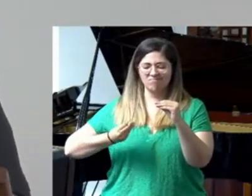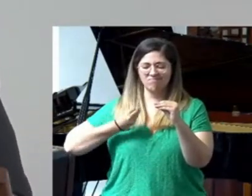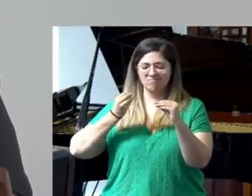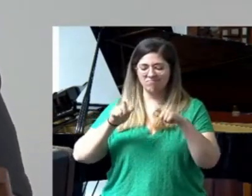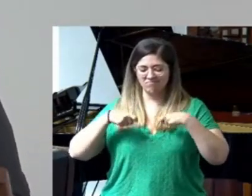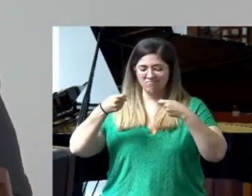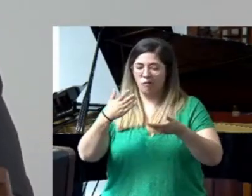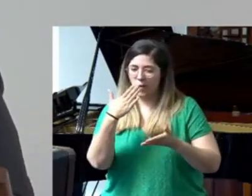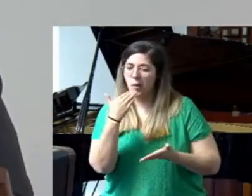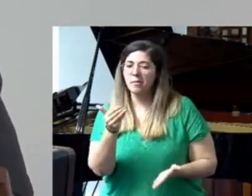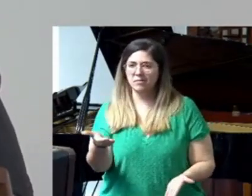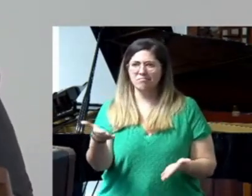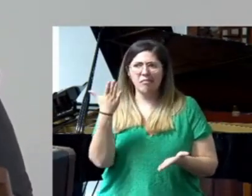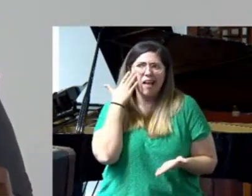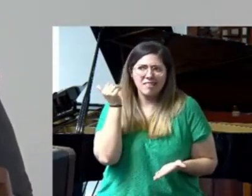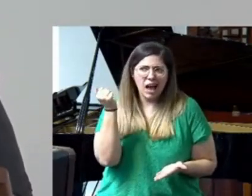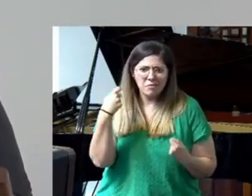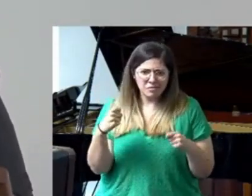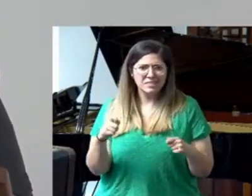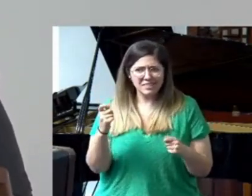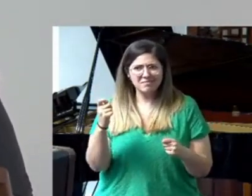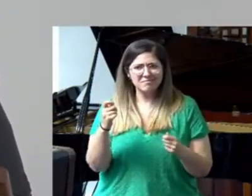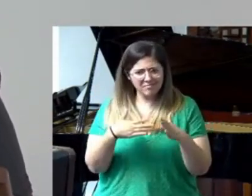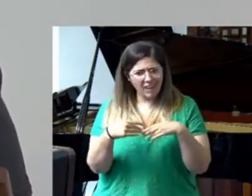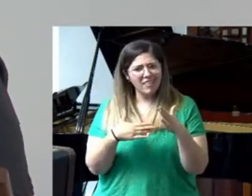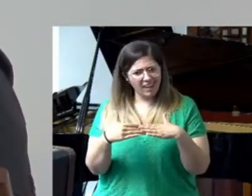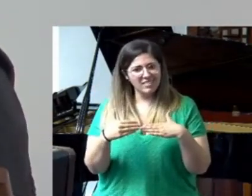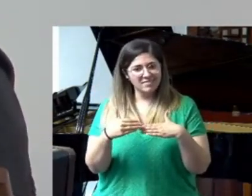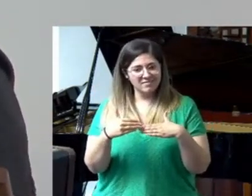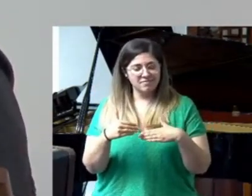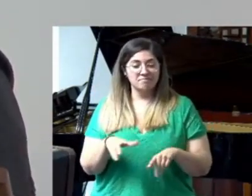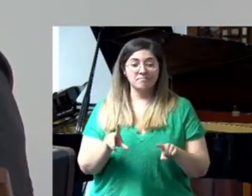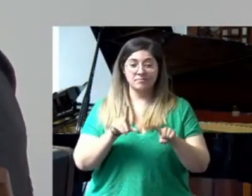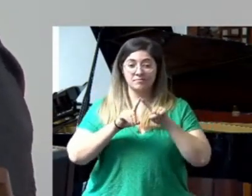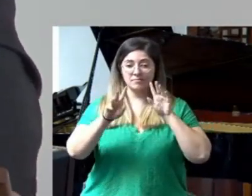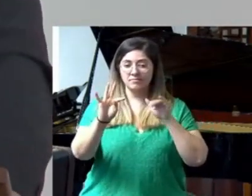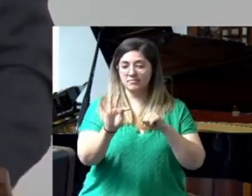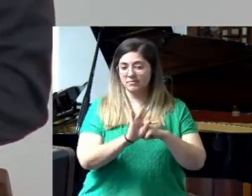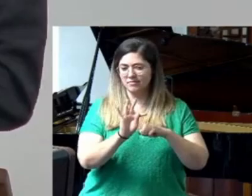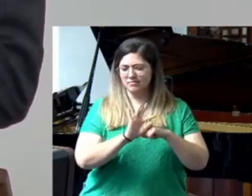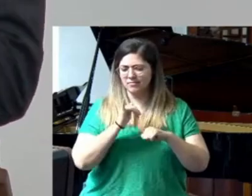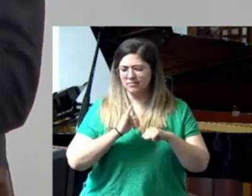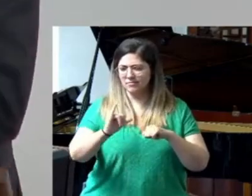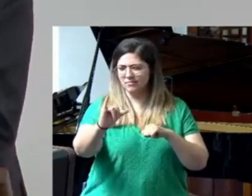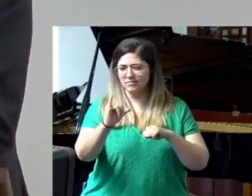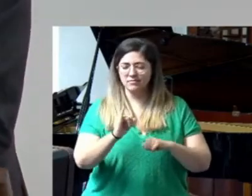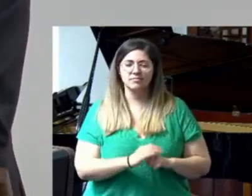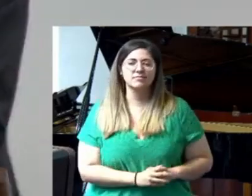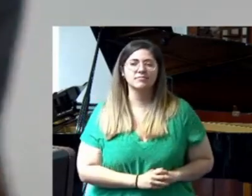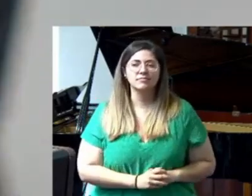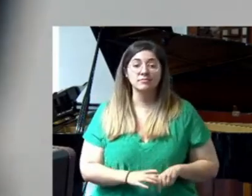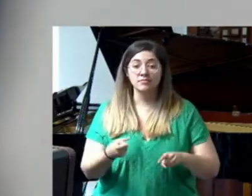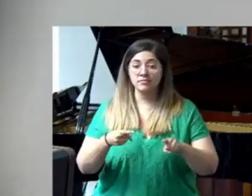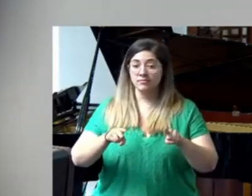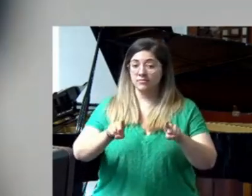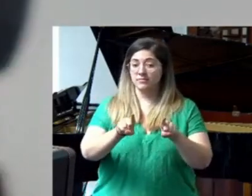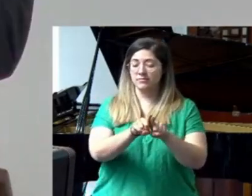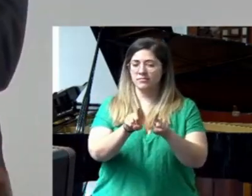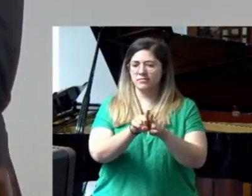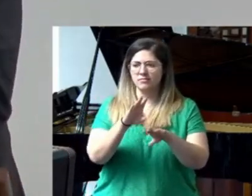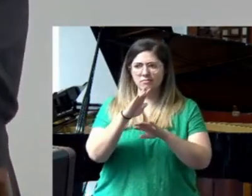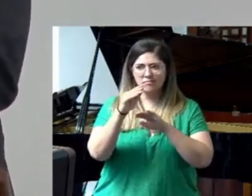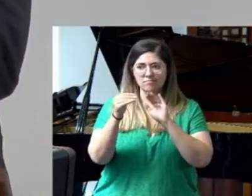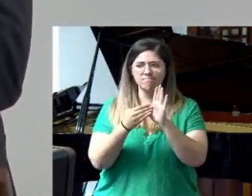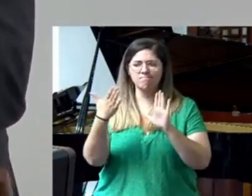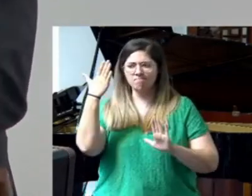pelo menos alimentado. Quem de nós não sabe? Mas olha o que Tiago diz. Tiago diz assim: portanto,